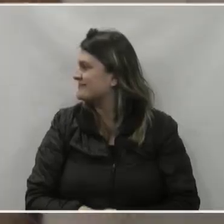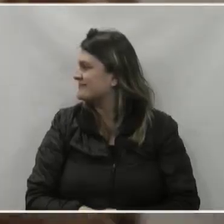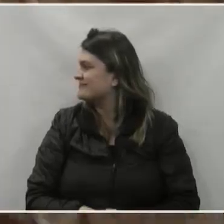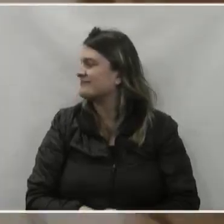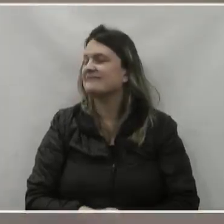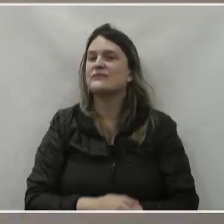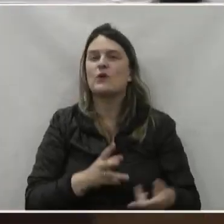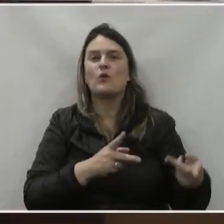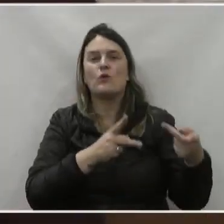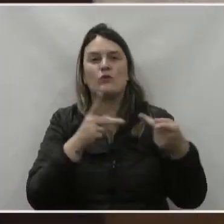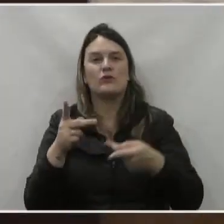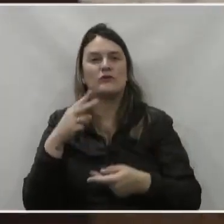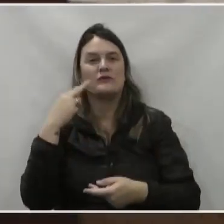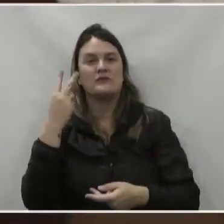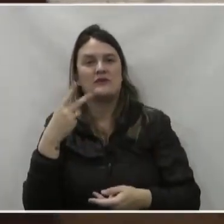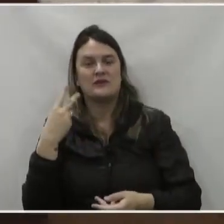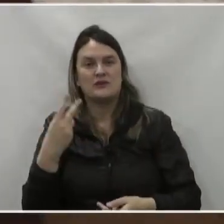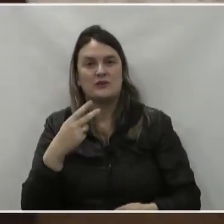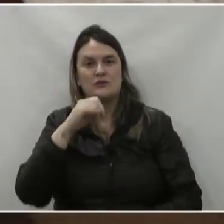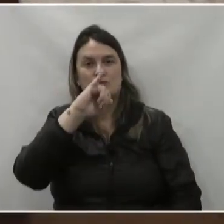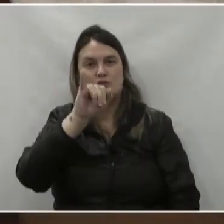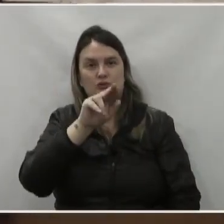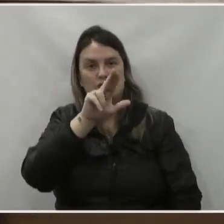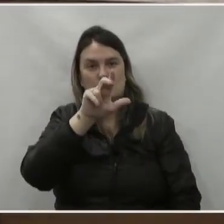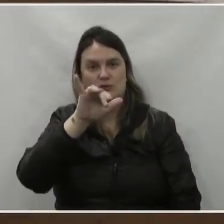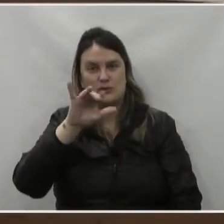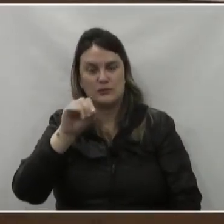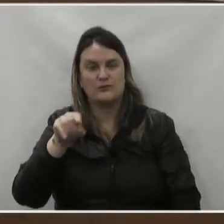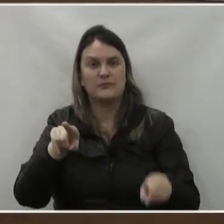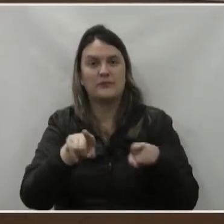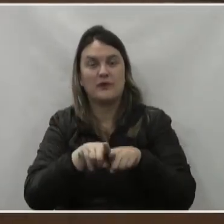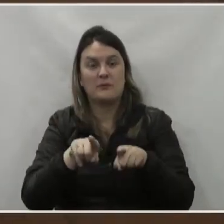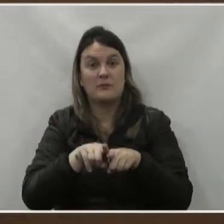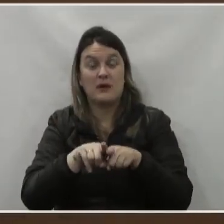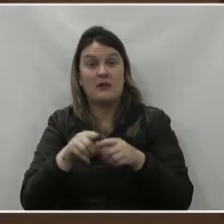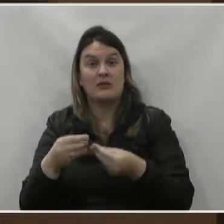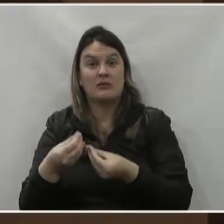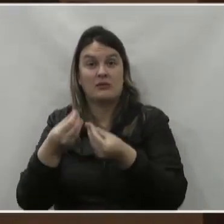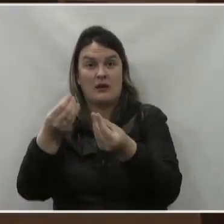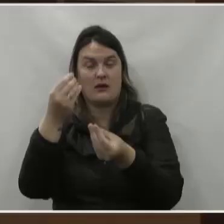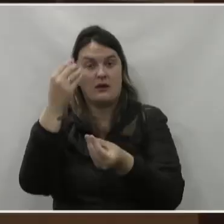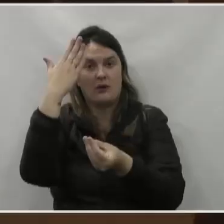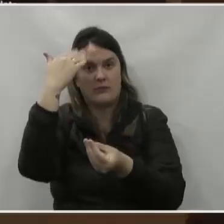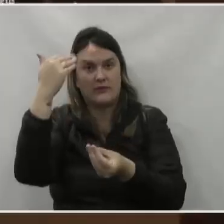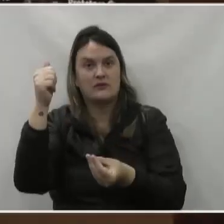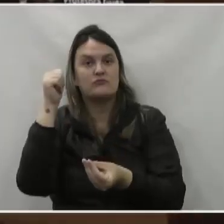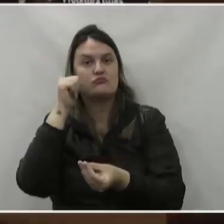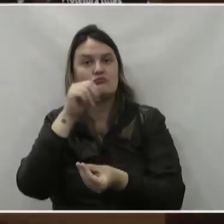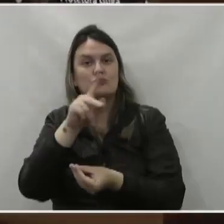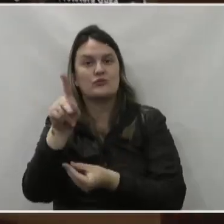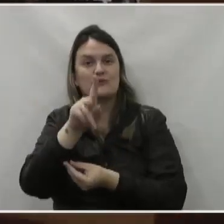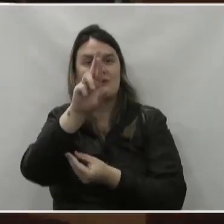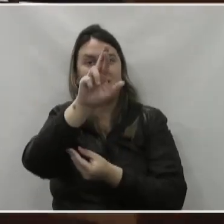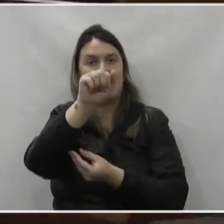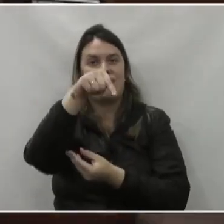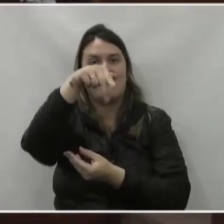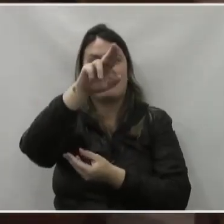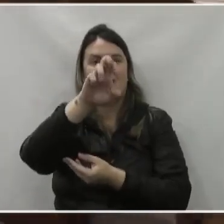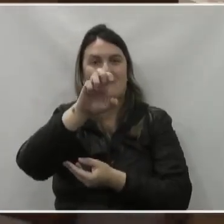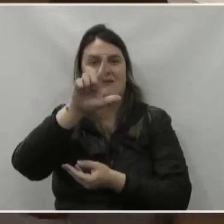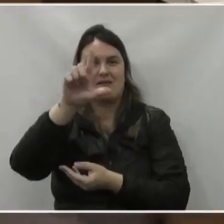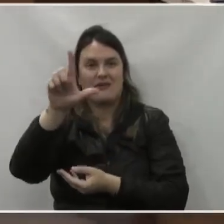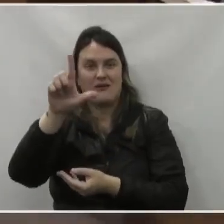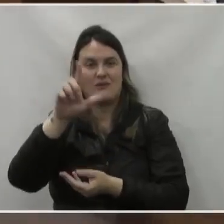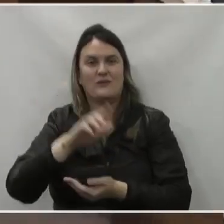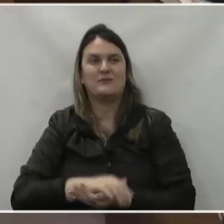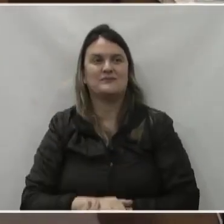E convido o vereador Júlio Adilson Pires Filho para fazer a entrega da homenagem à professora Raquel Elizabeth